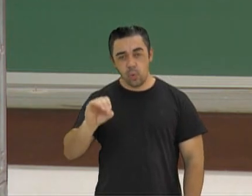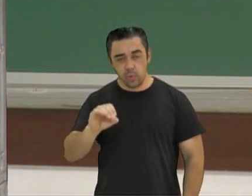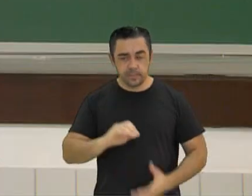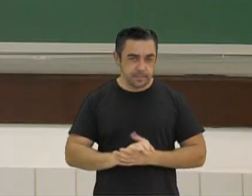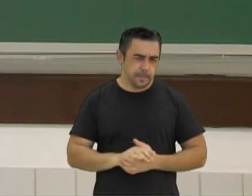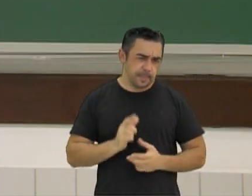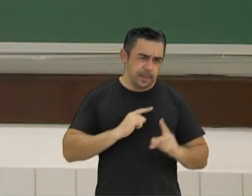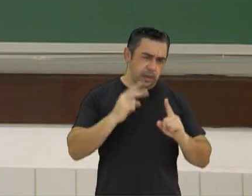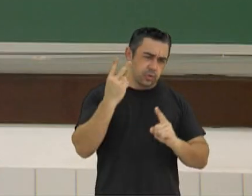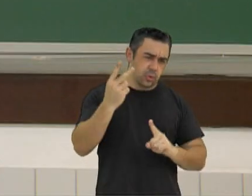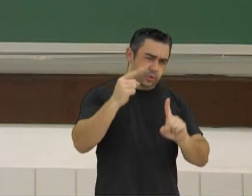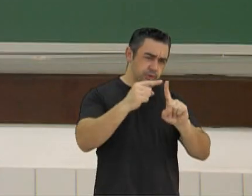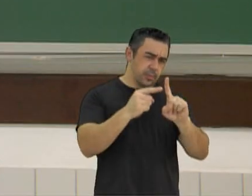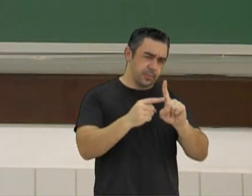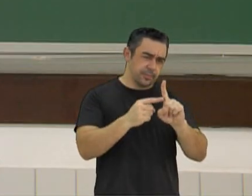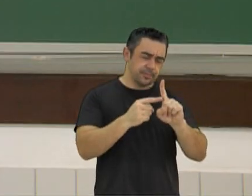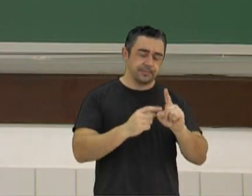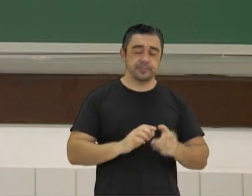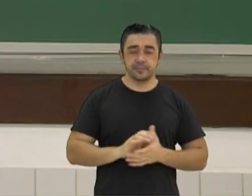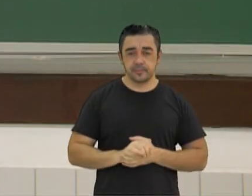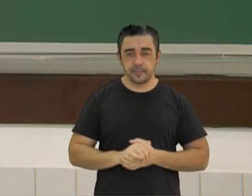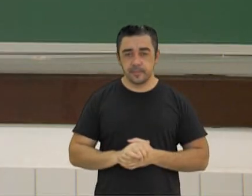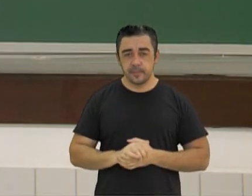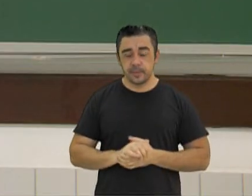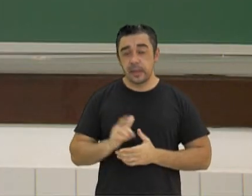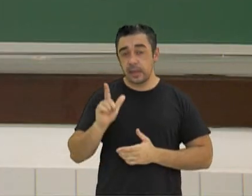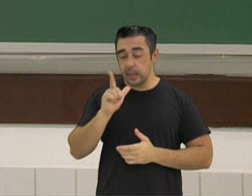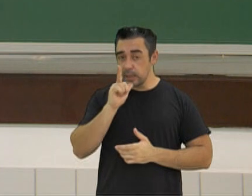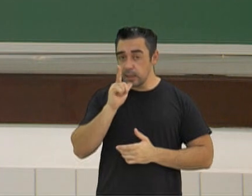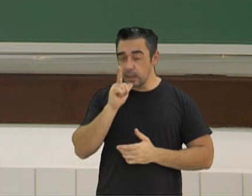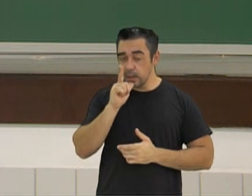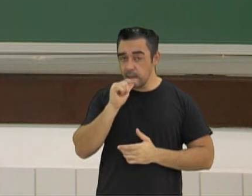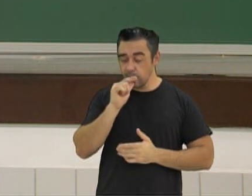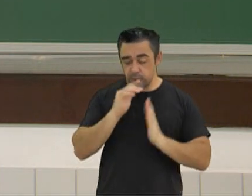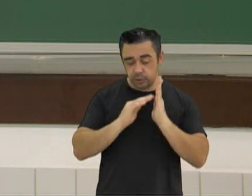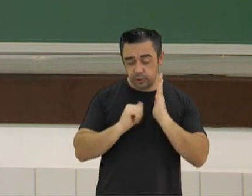dois tipos, certo? Nós temos a desidratação que ocorre